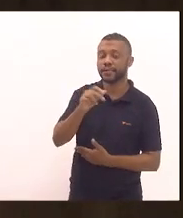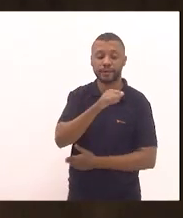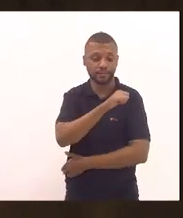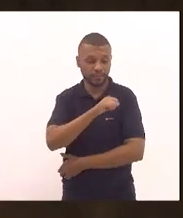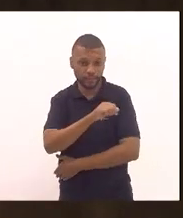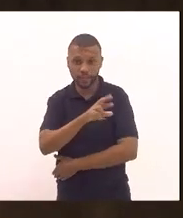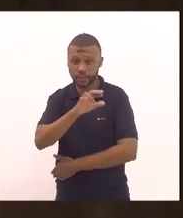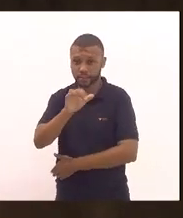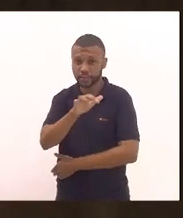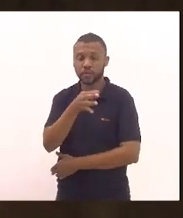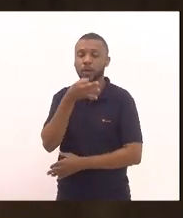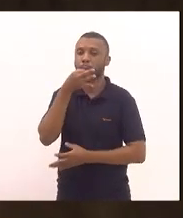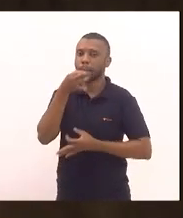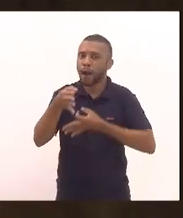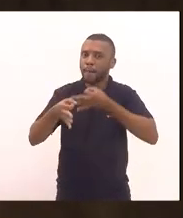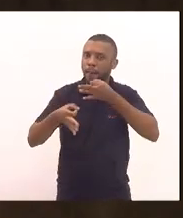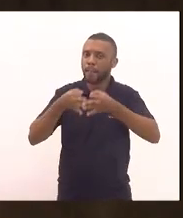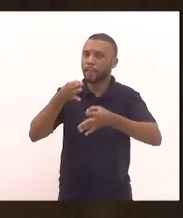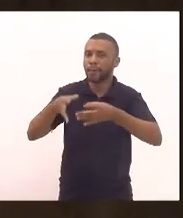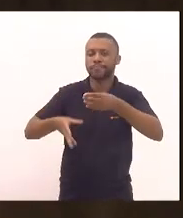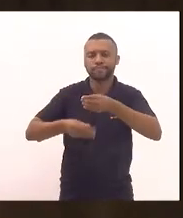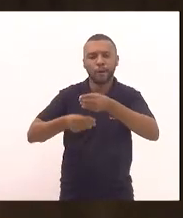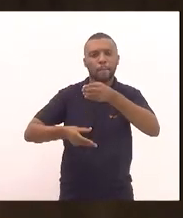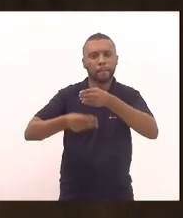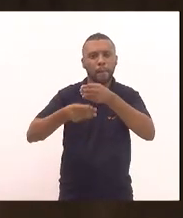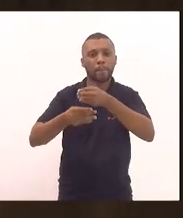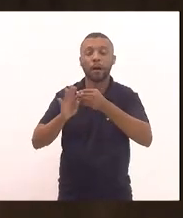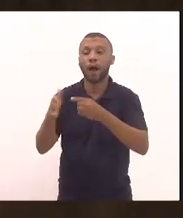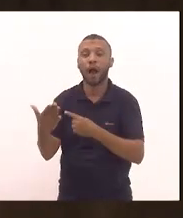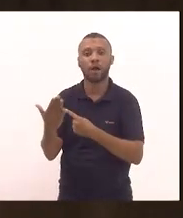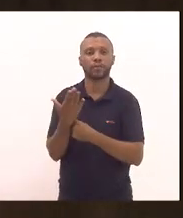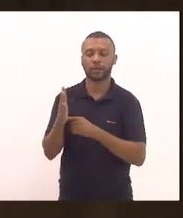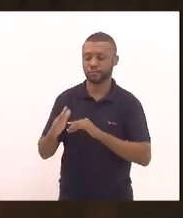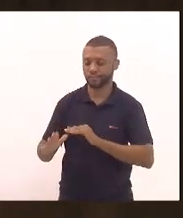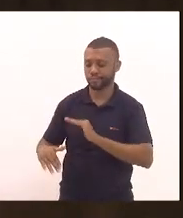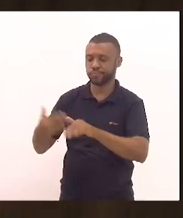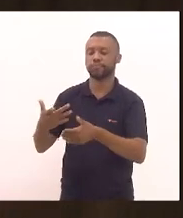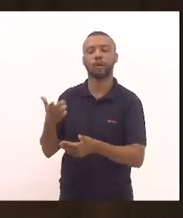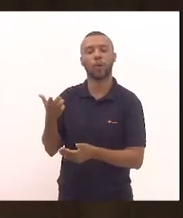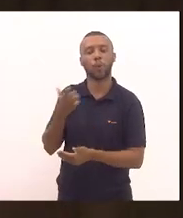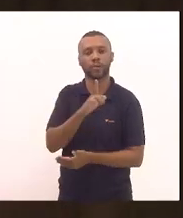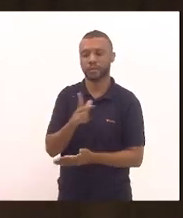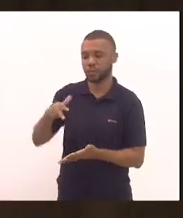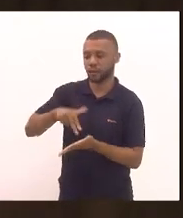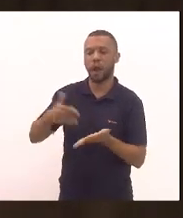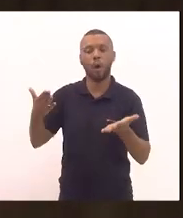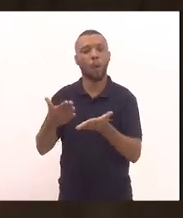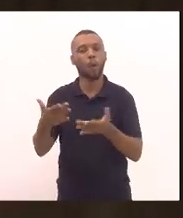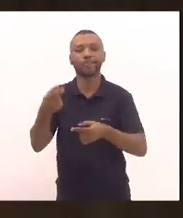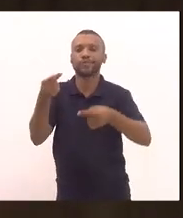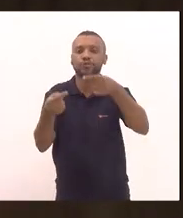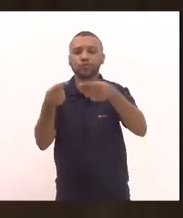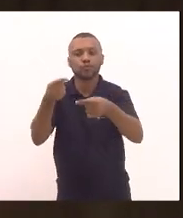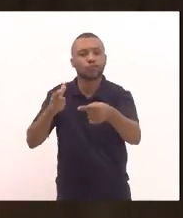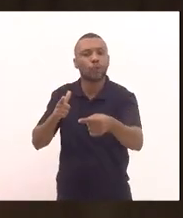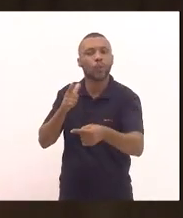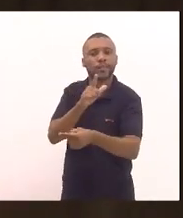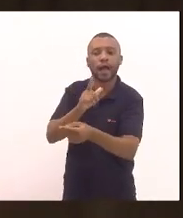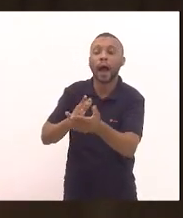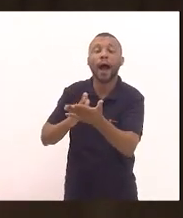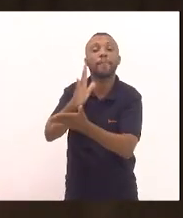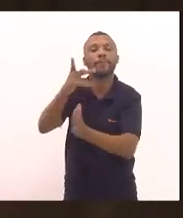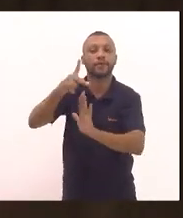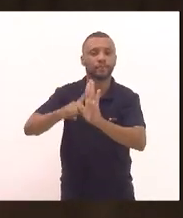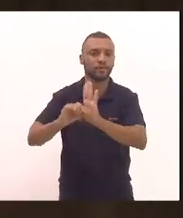com as suas sugestões contribuíram e muito para que a gente chegasse aqui hoje e conseguisse aprovar